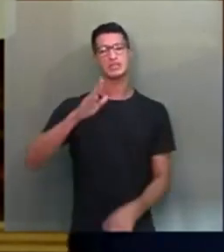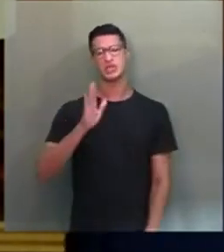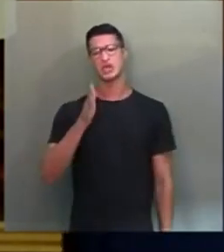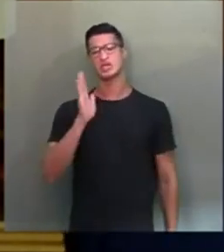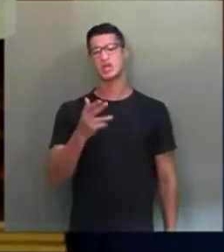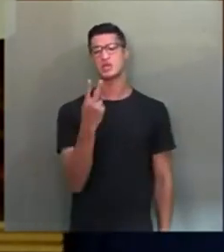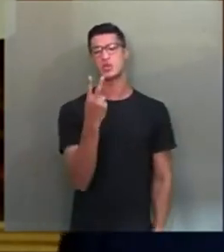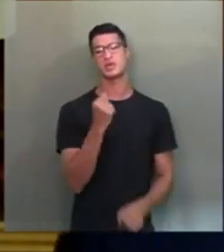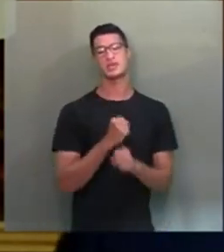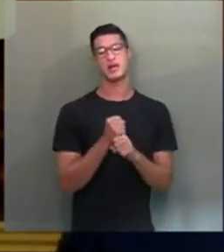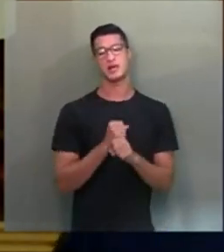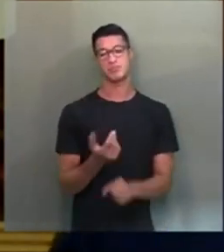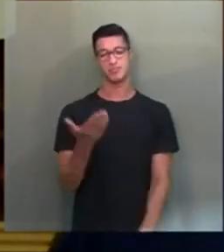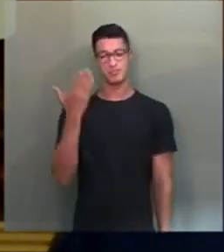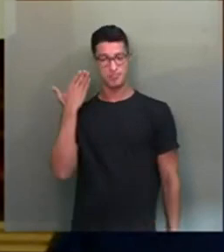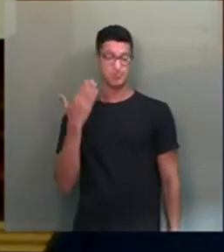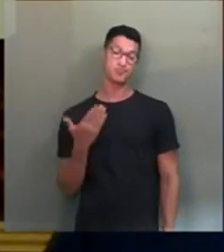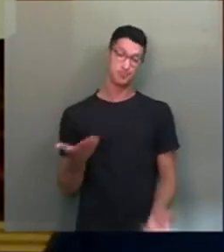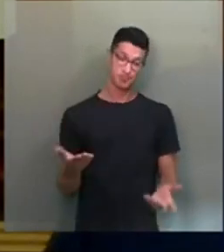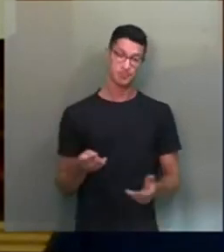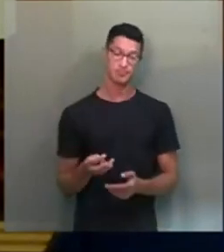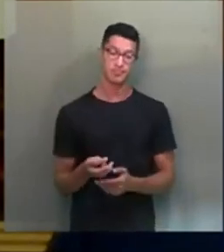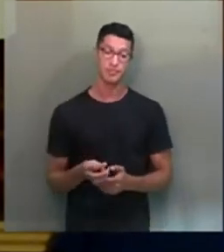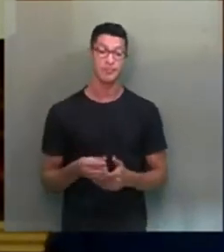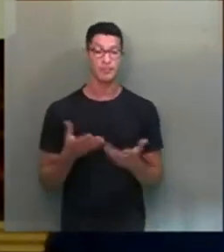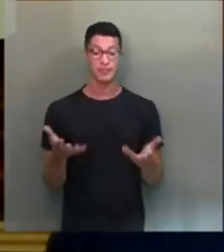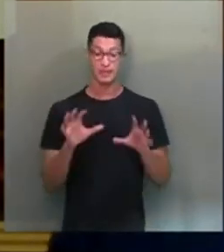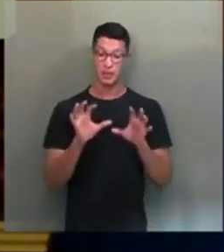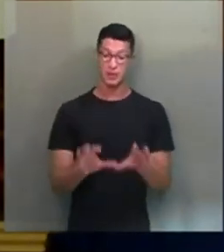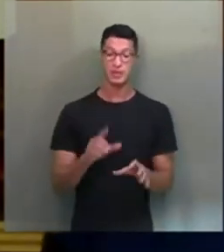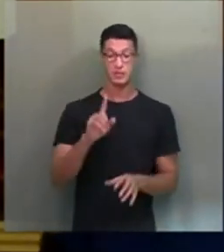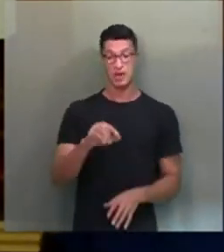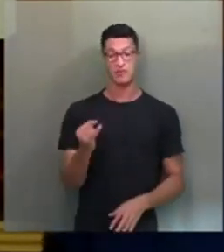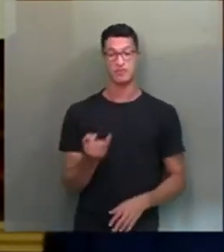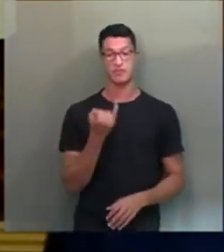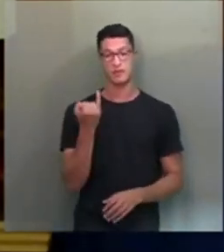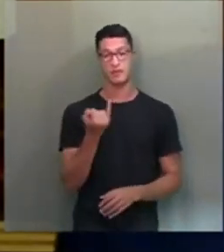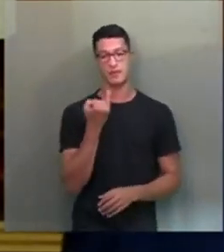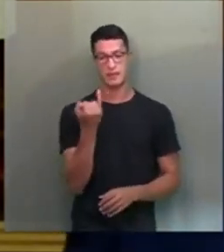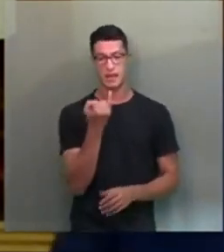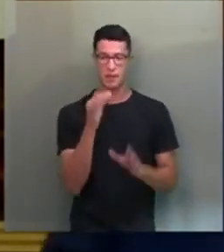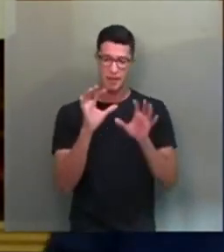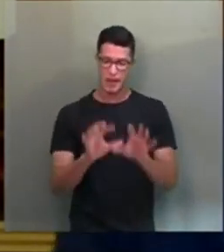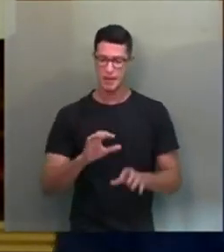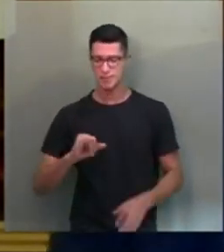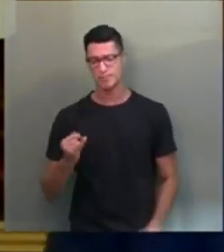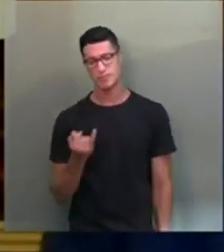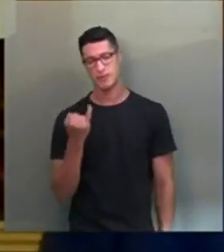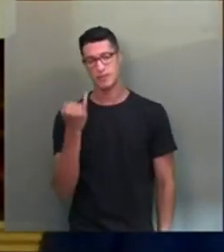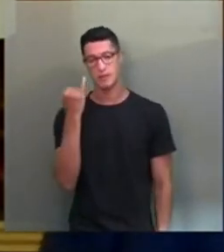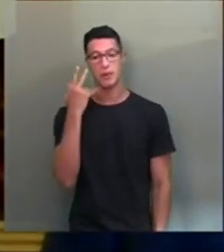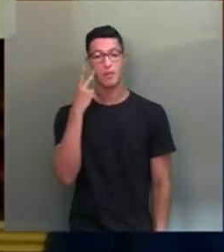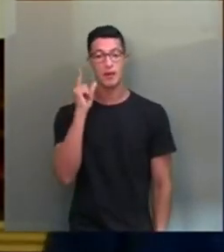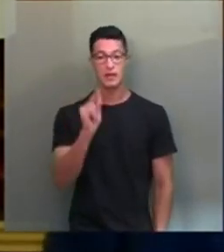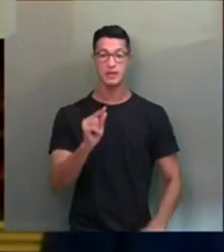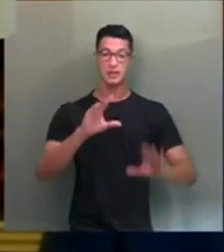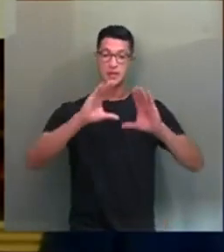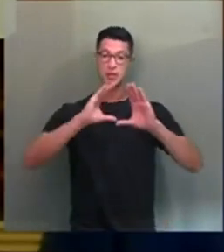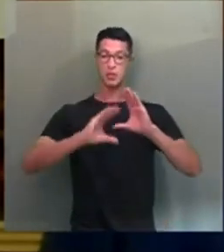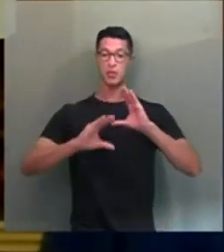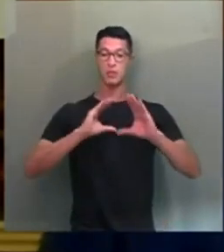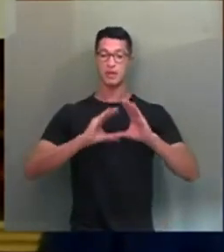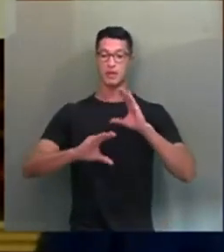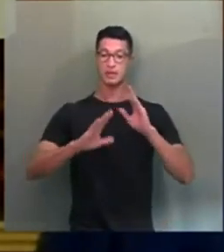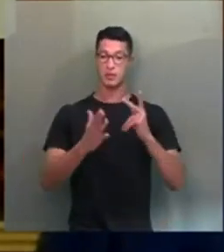há 2 anos, pelo menos. Então, isso é fundamental, é essencial para que a